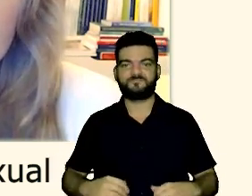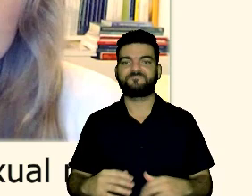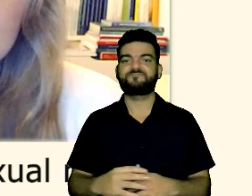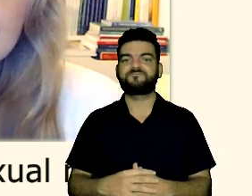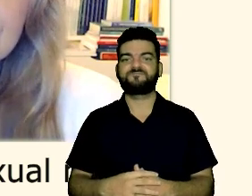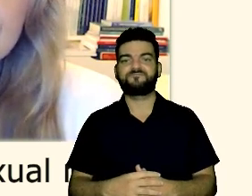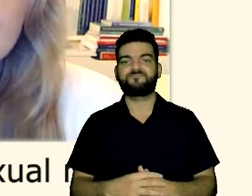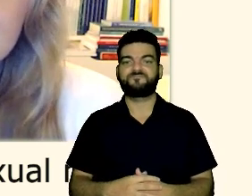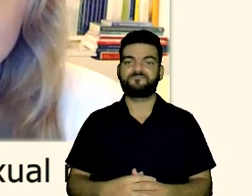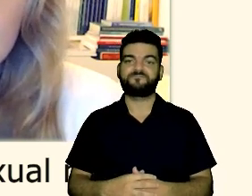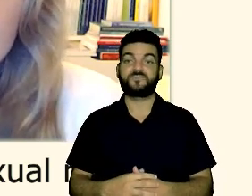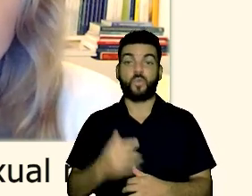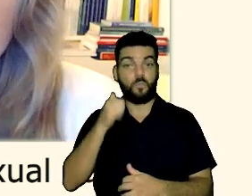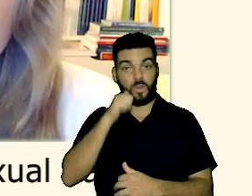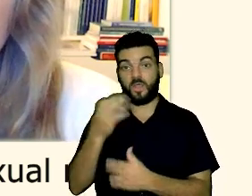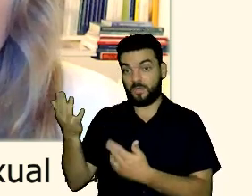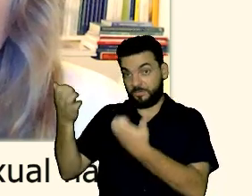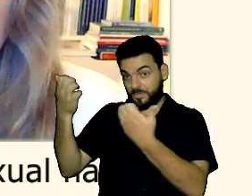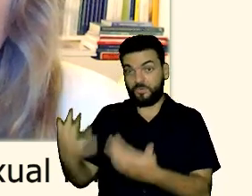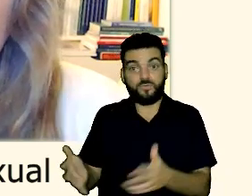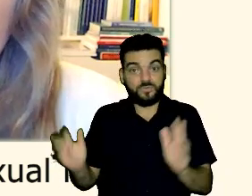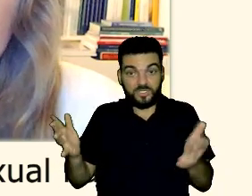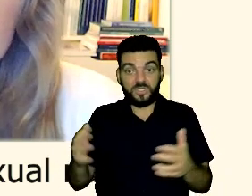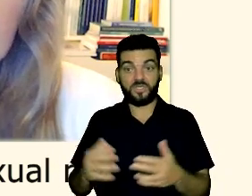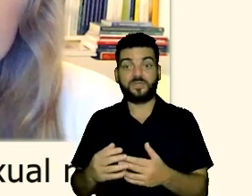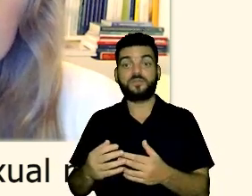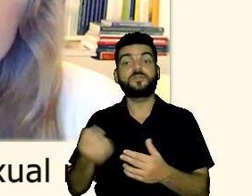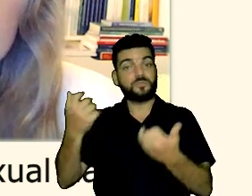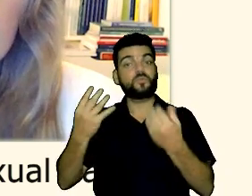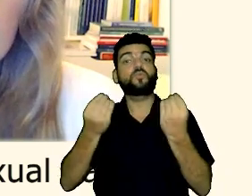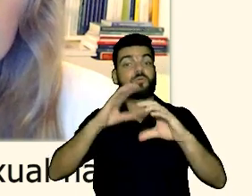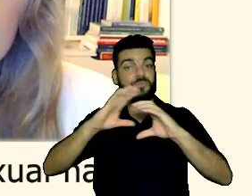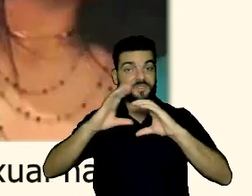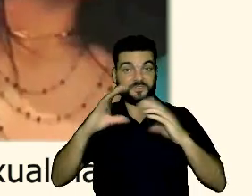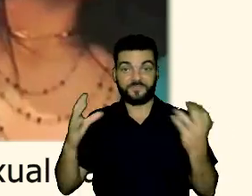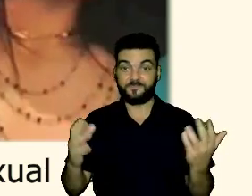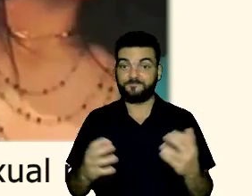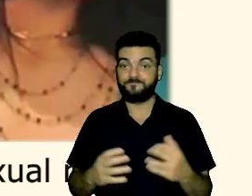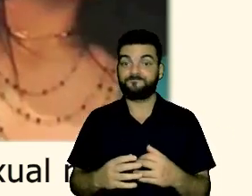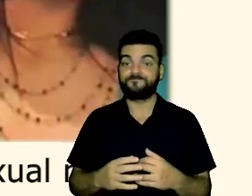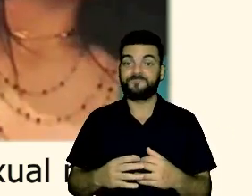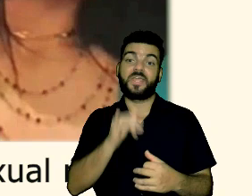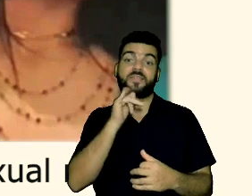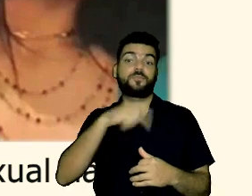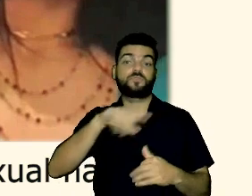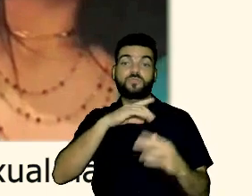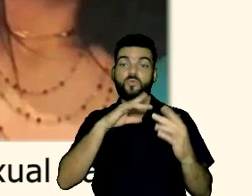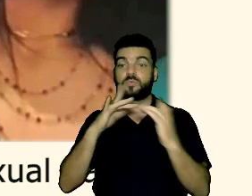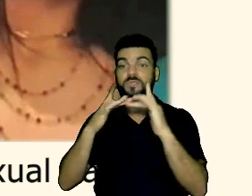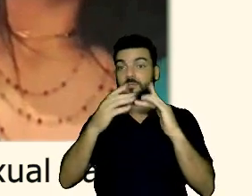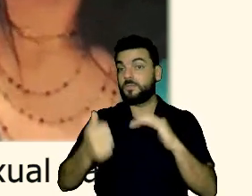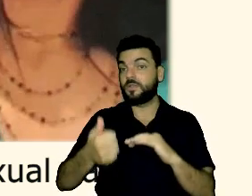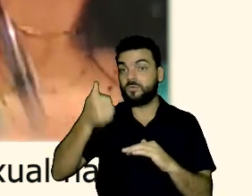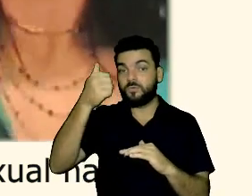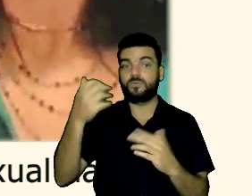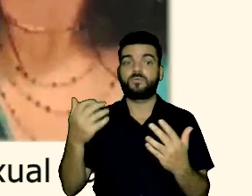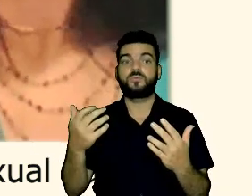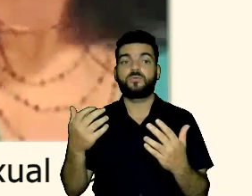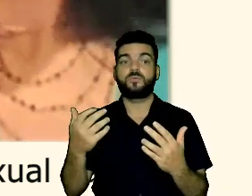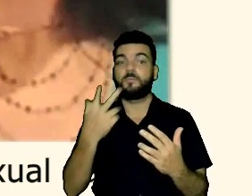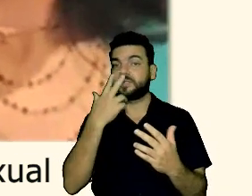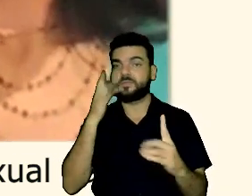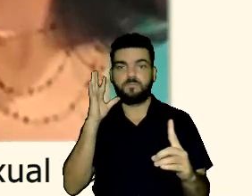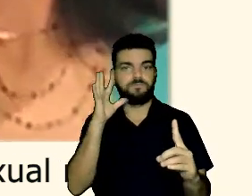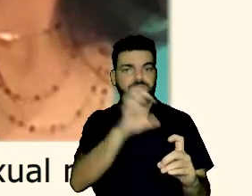acarreta sofrimento, né? A professora Luciana bem trouxe toda a comunicação, e é claro que quando a gente se